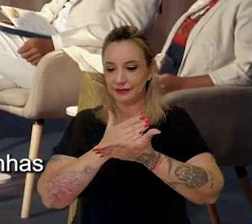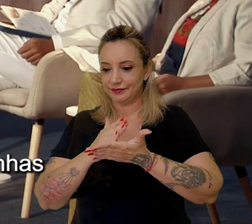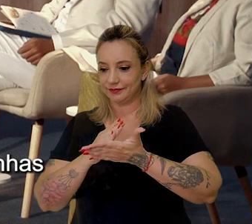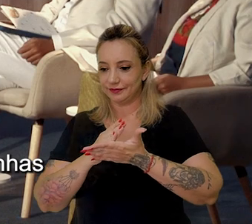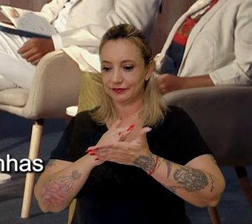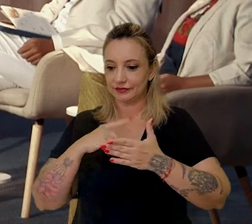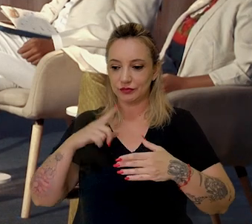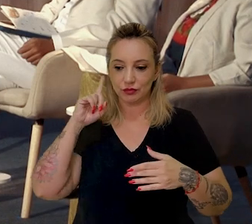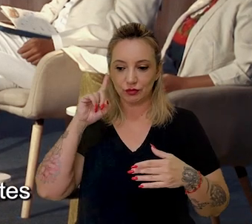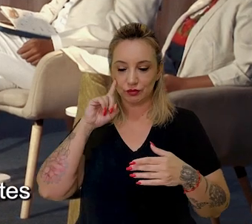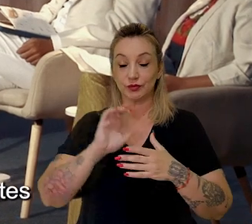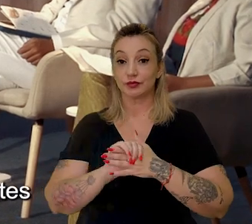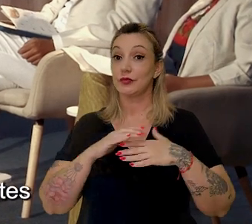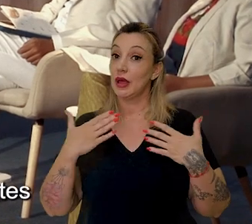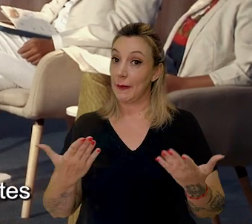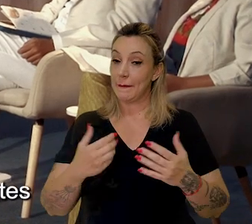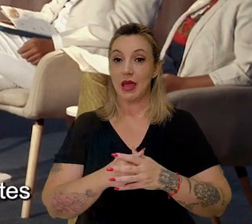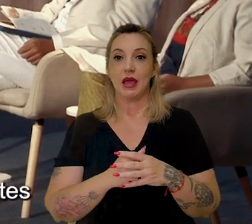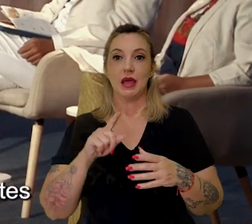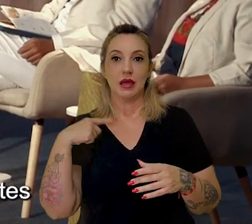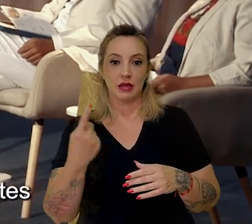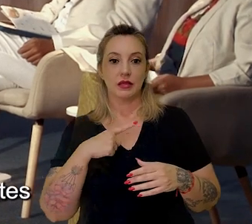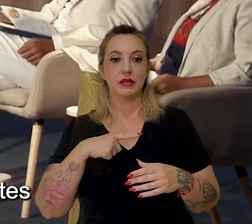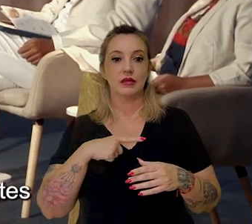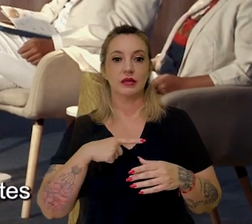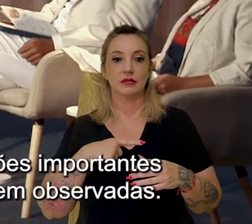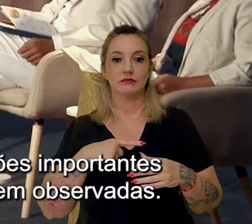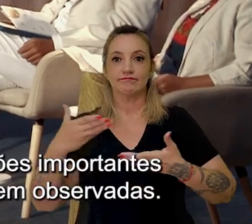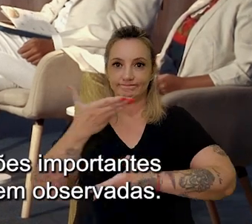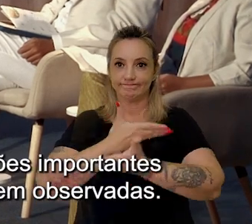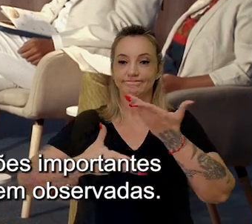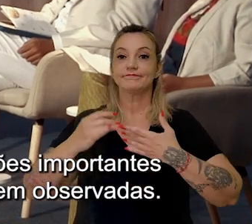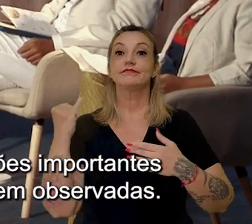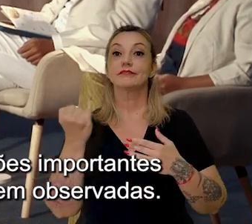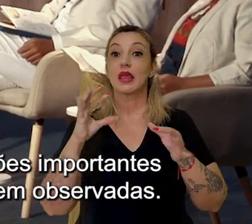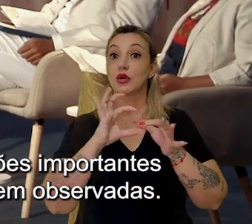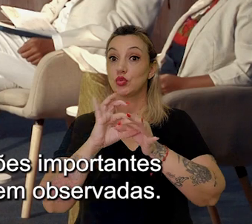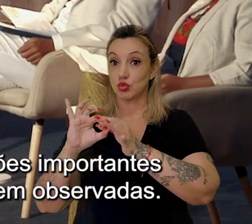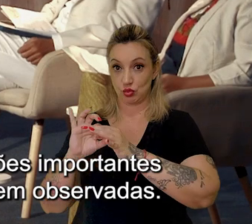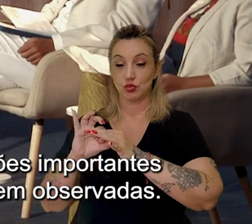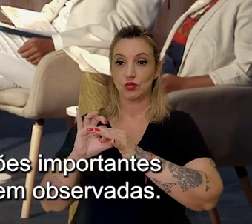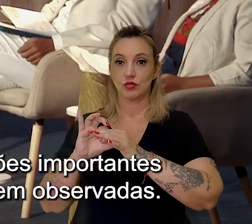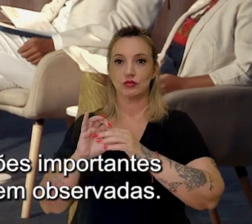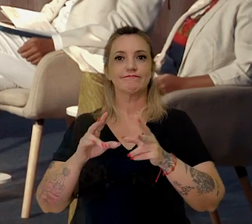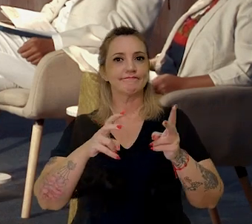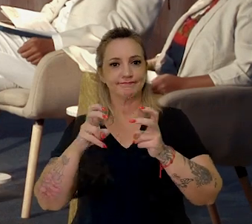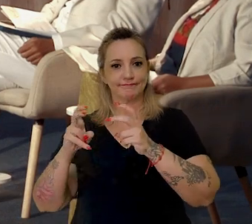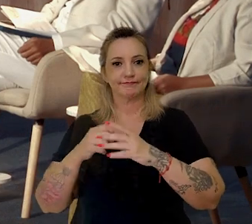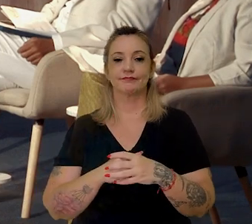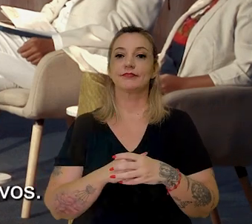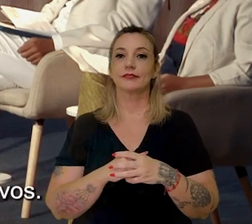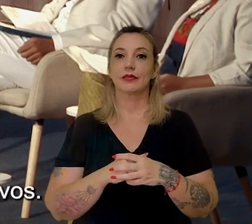dentro do nosso dia a dia mas que a gente eh tem costuras importantes para conexões importantes para serem observadas